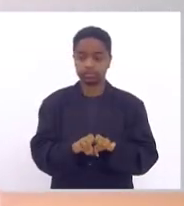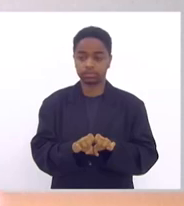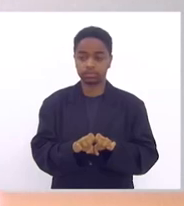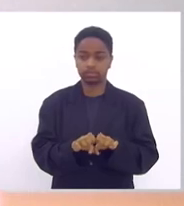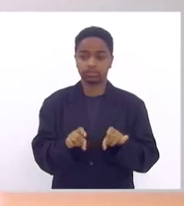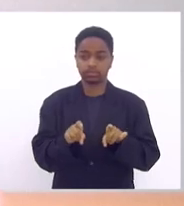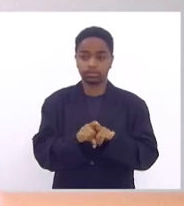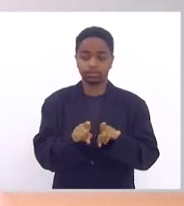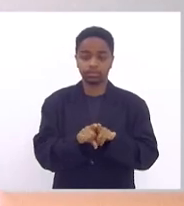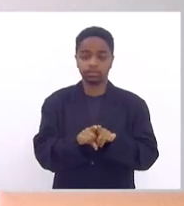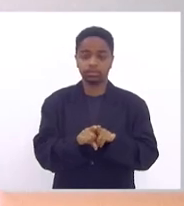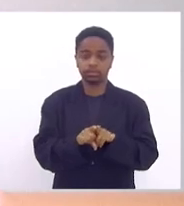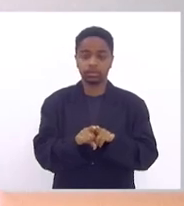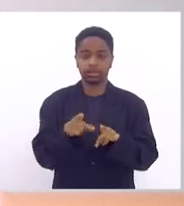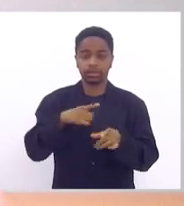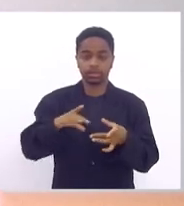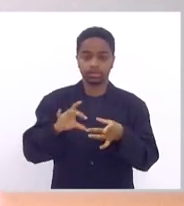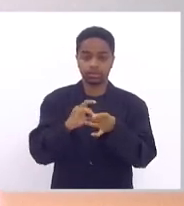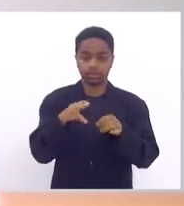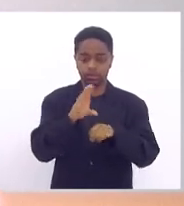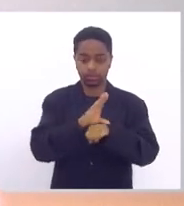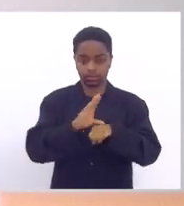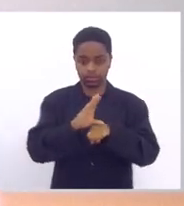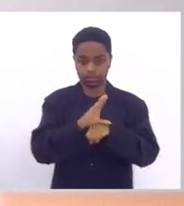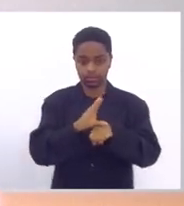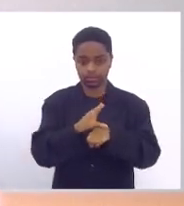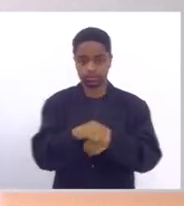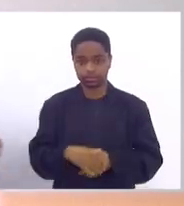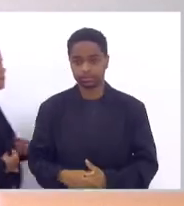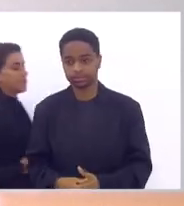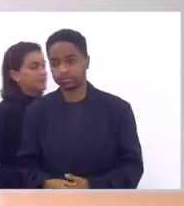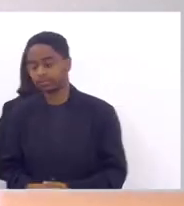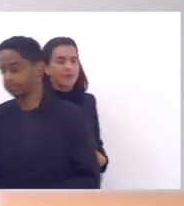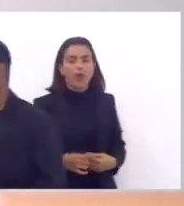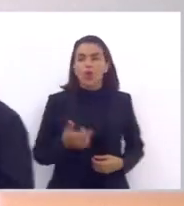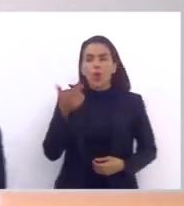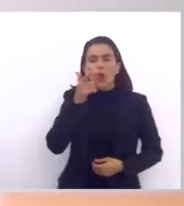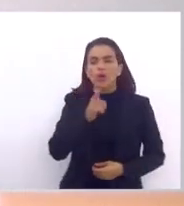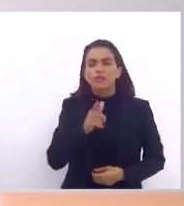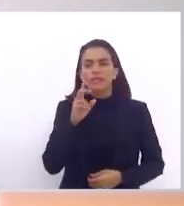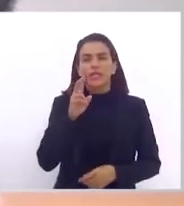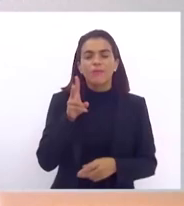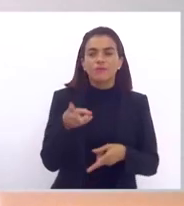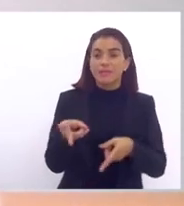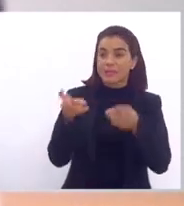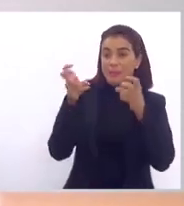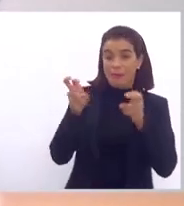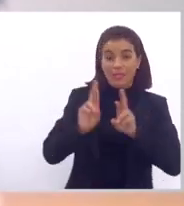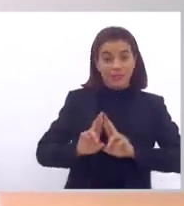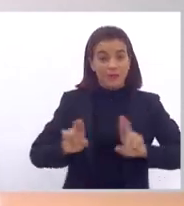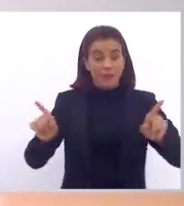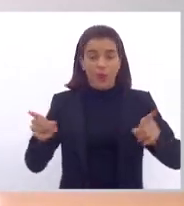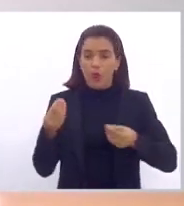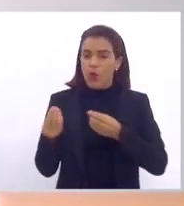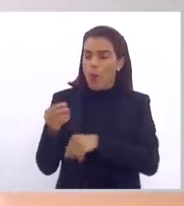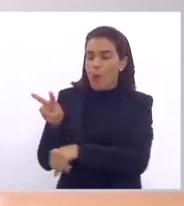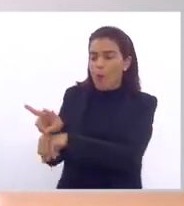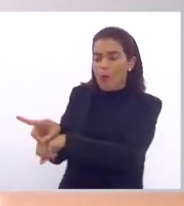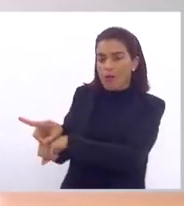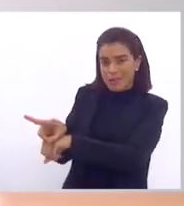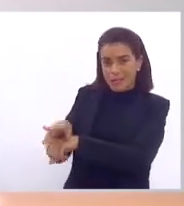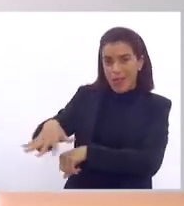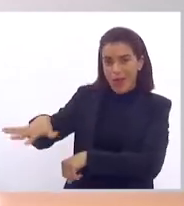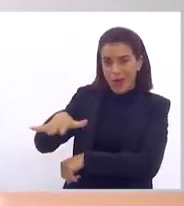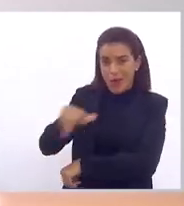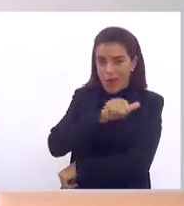absurdo mas é assim que tá na Constituição né Nós não não conseguimos ver a diferença sobre como policiar o Rio de Janeiro como policial